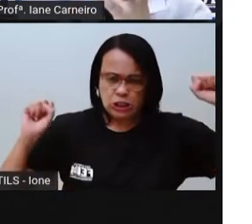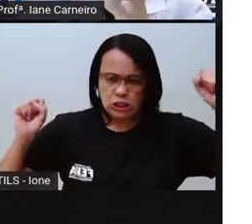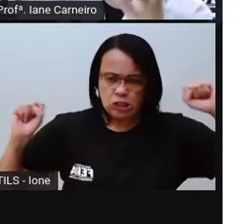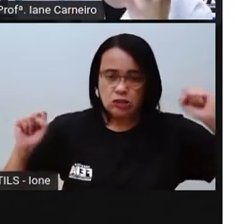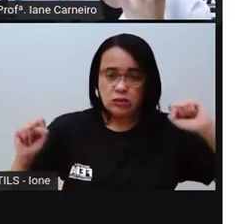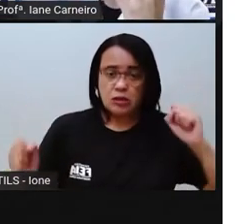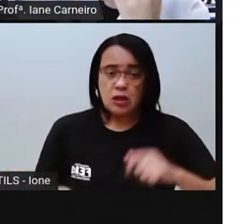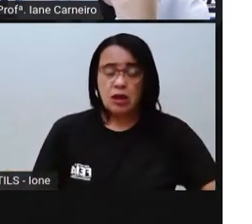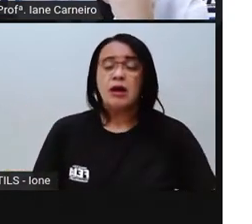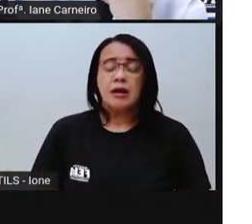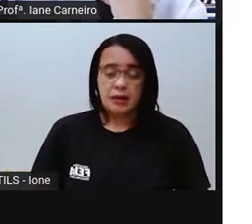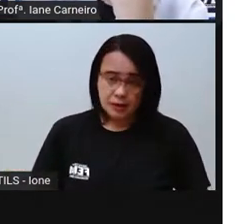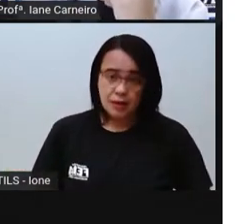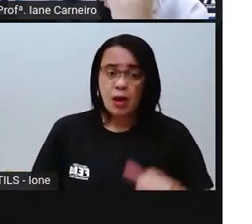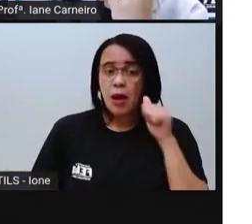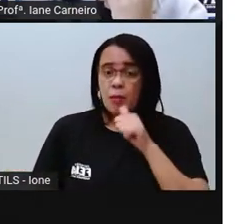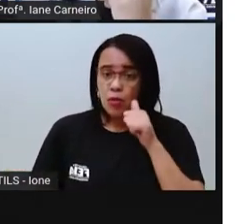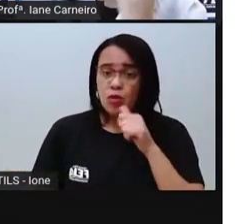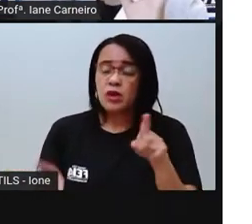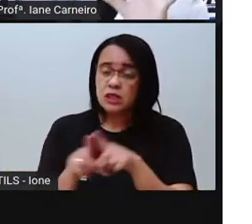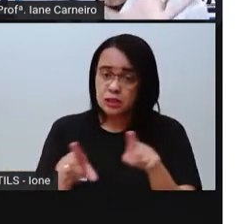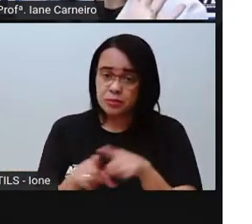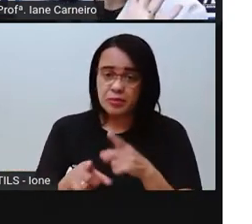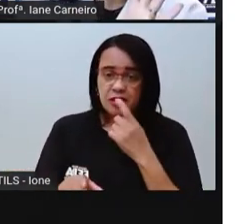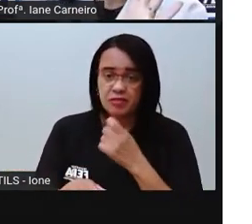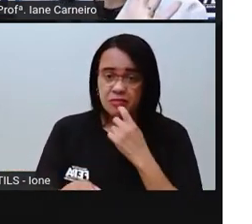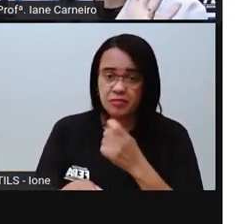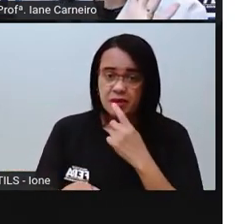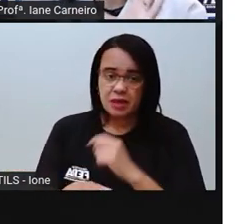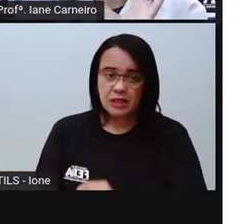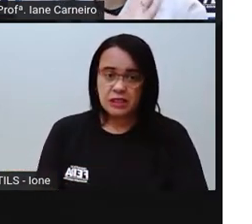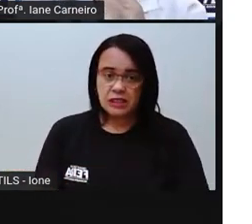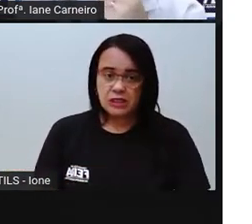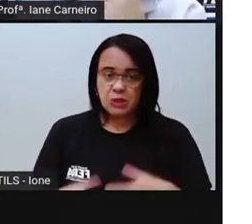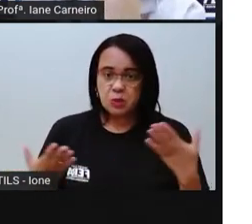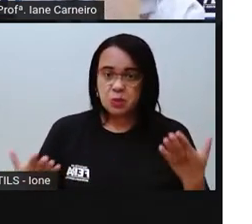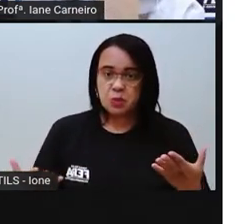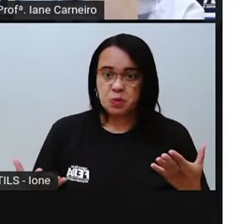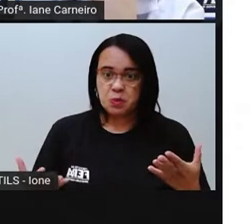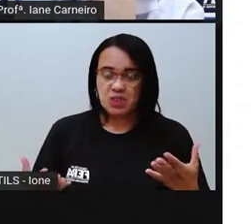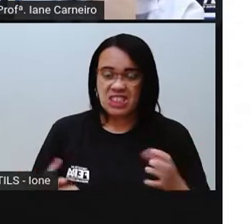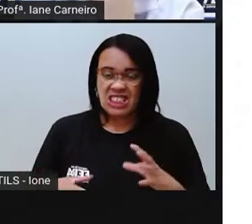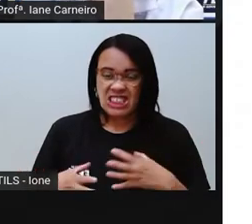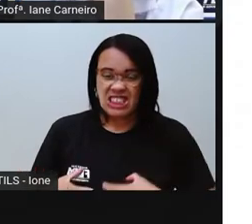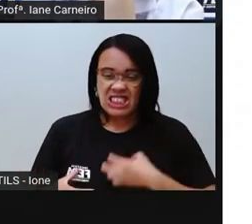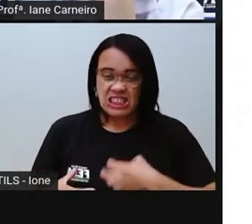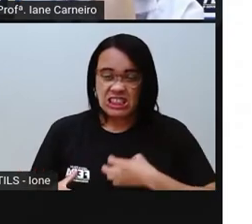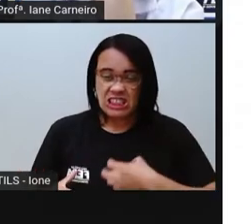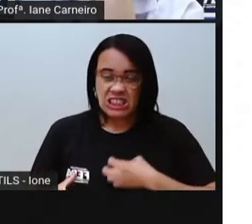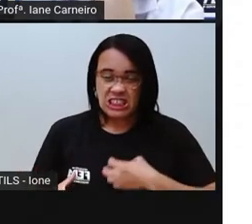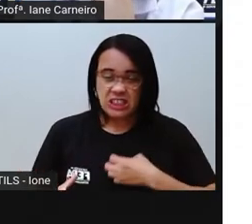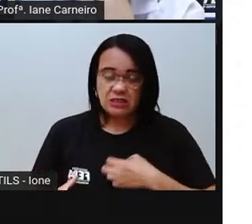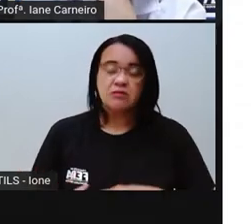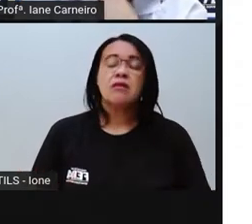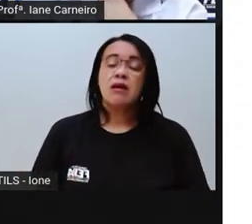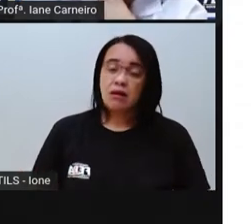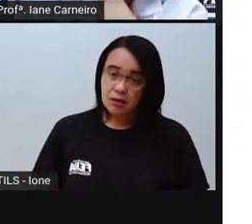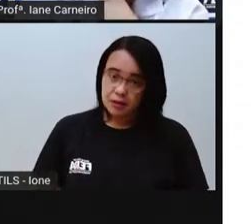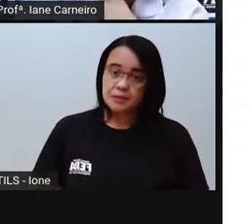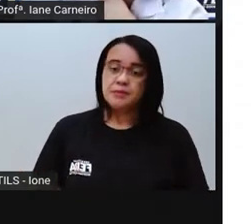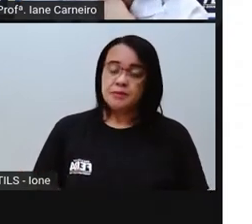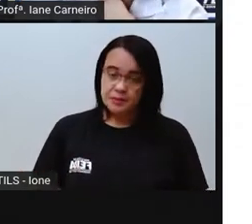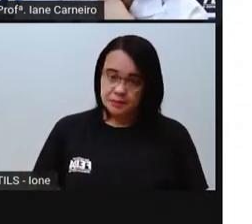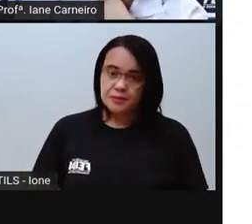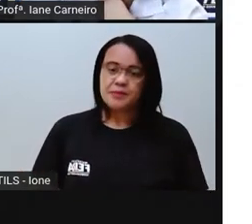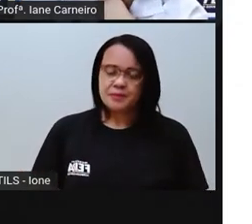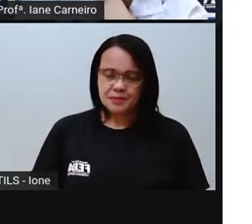meio amarelinho, né? Então elas também estão parados, né? Eles estão parados lá no trânsito, certo?